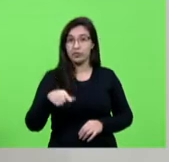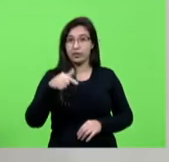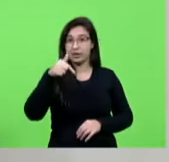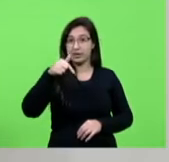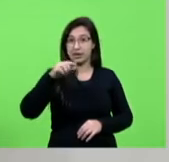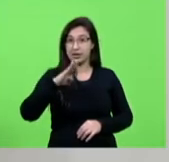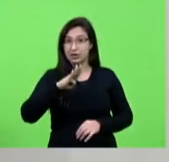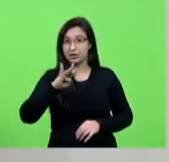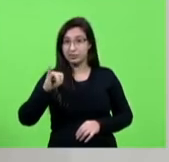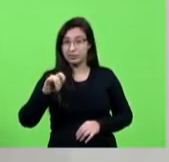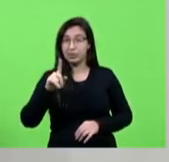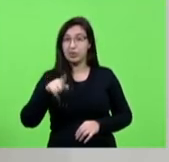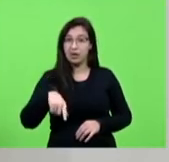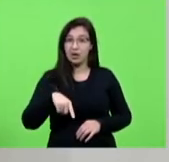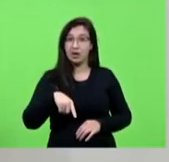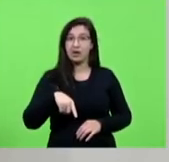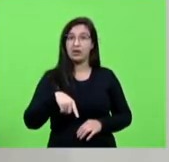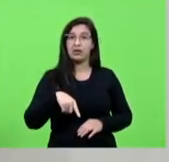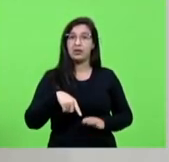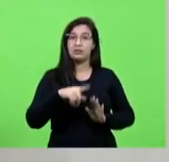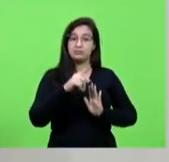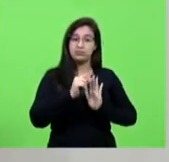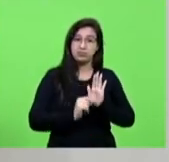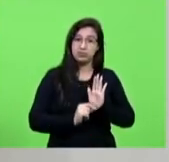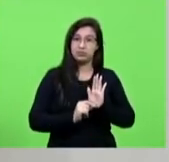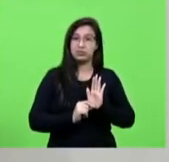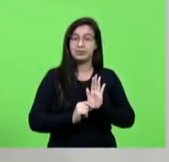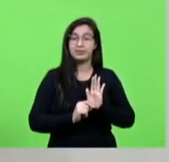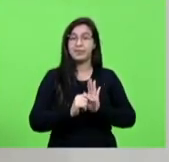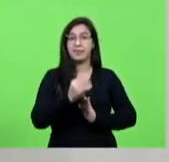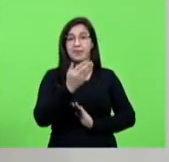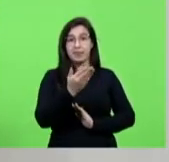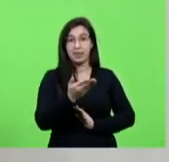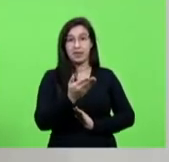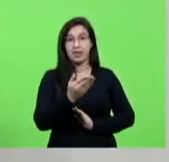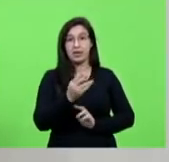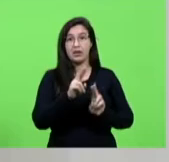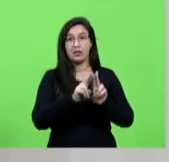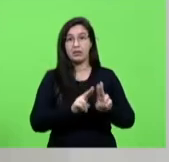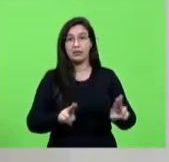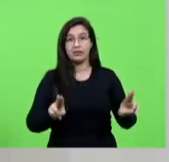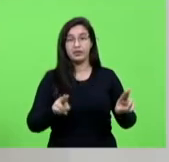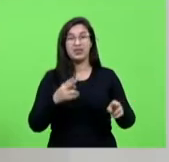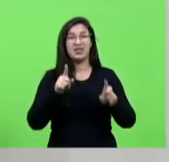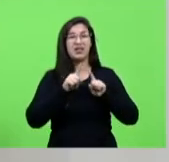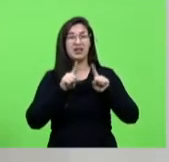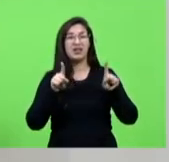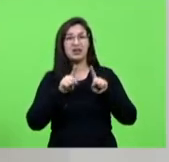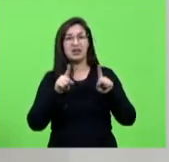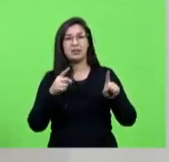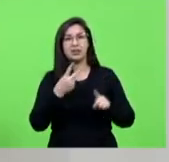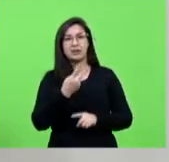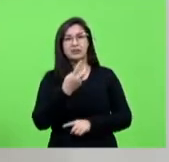1,7 bilhão é o orçamento da UFSC. E eles estão reclamando de um contingenciamento de 23 milhões, isso dá